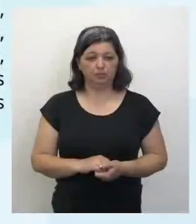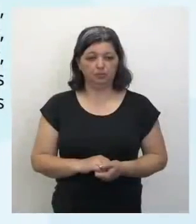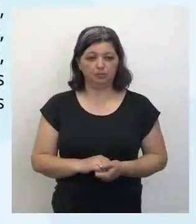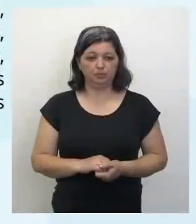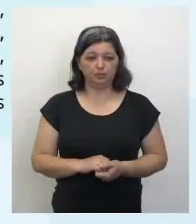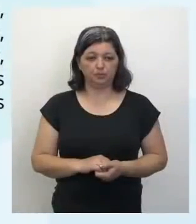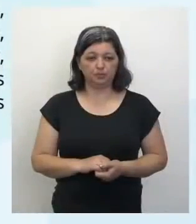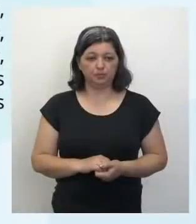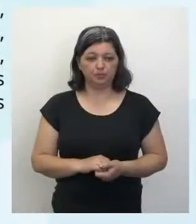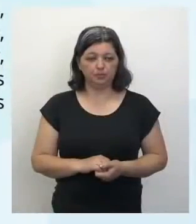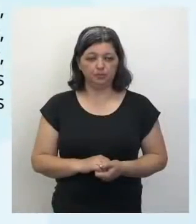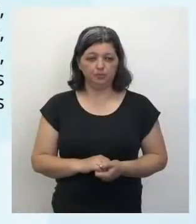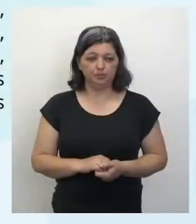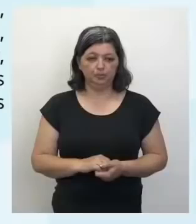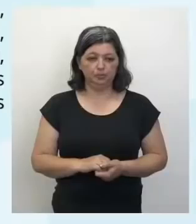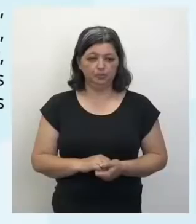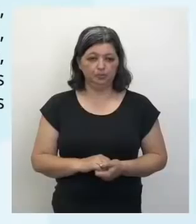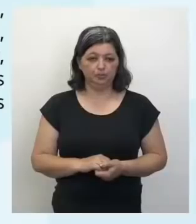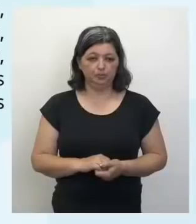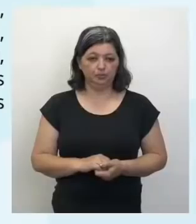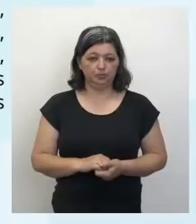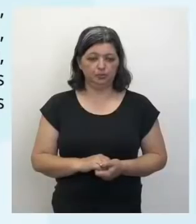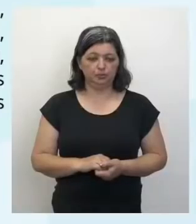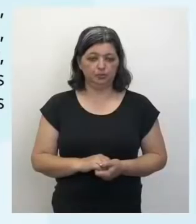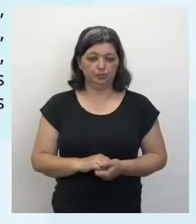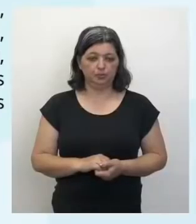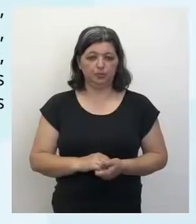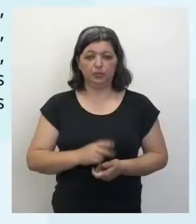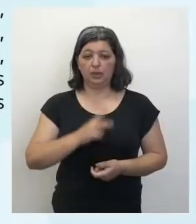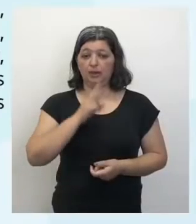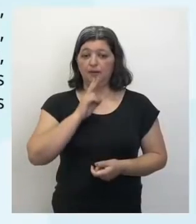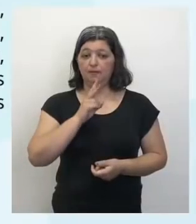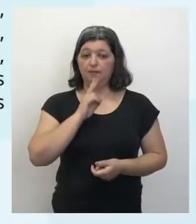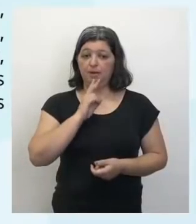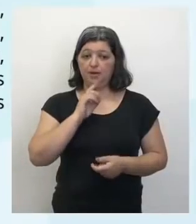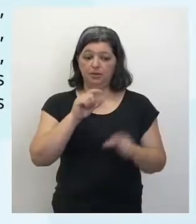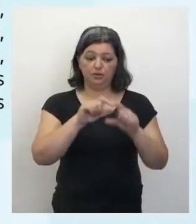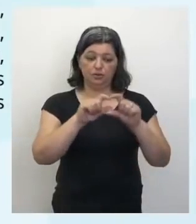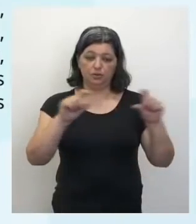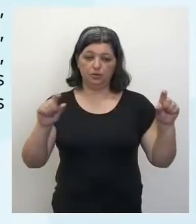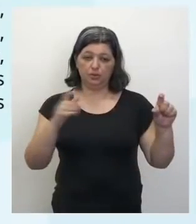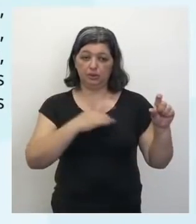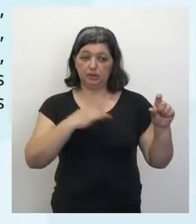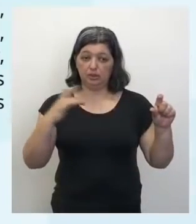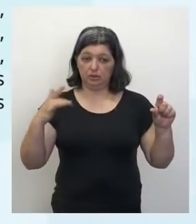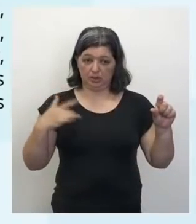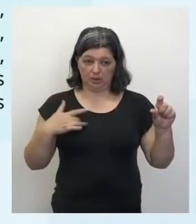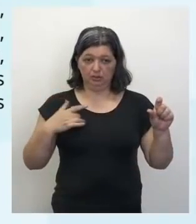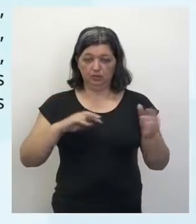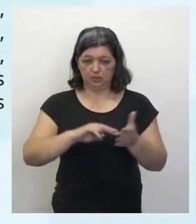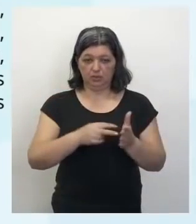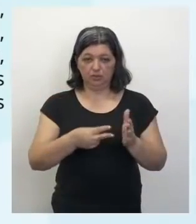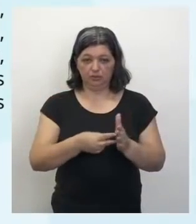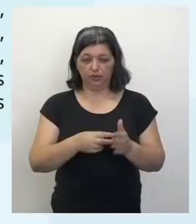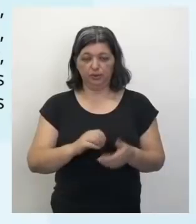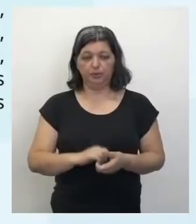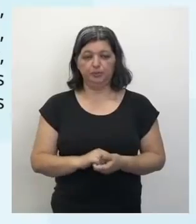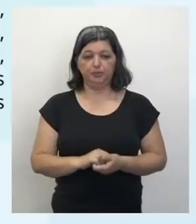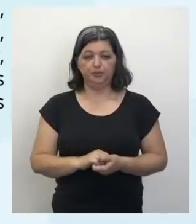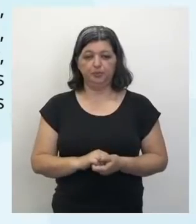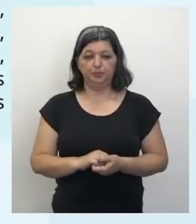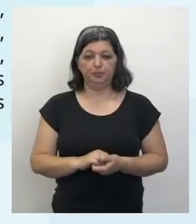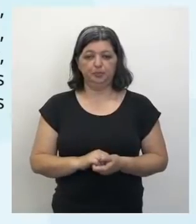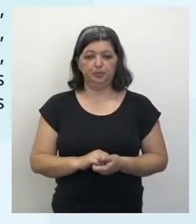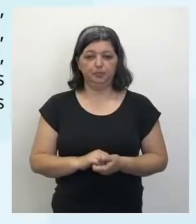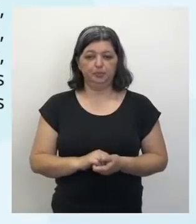ó. Então, o que for verde é o saudável. Então, categoria de alimentos saudáveis